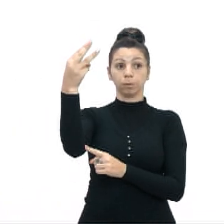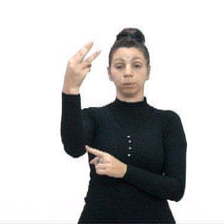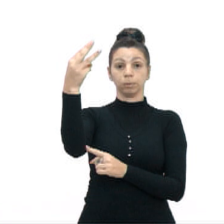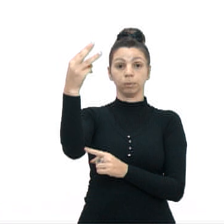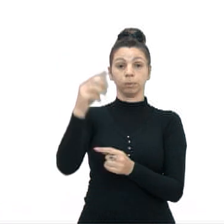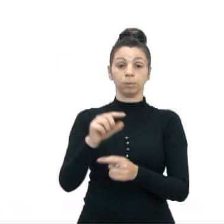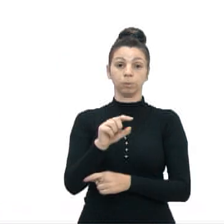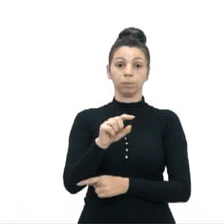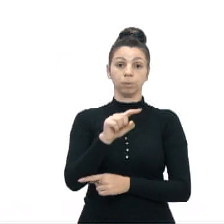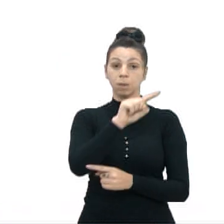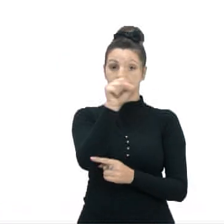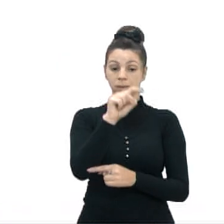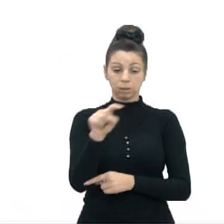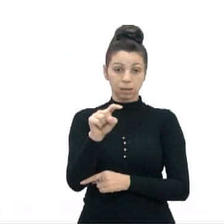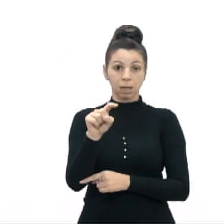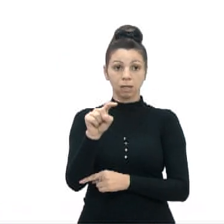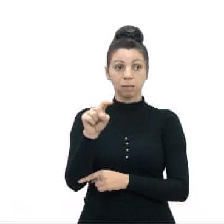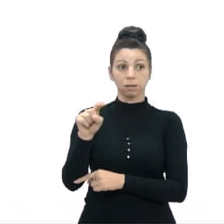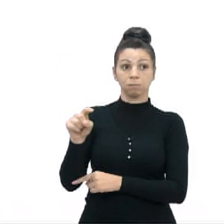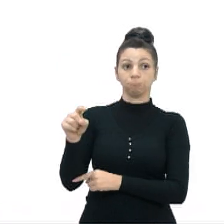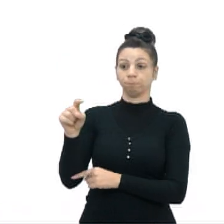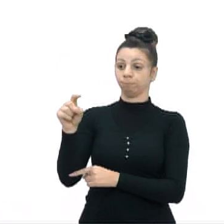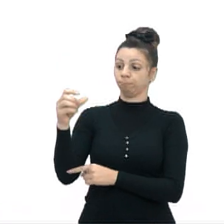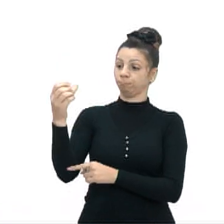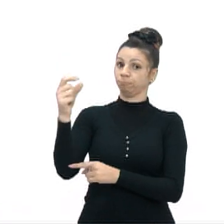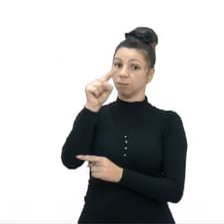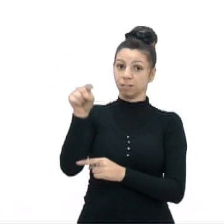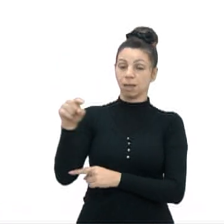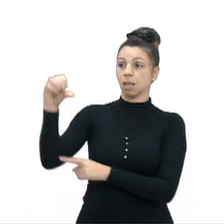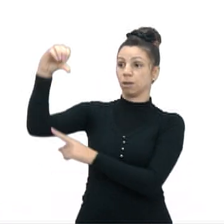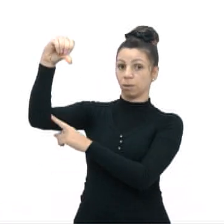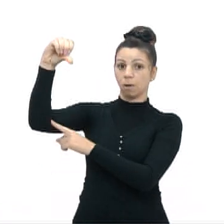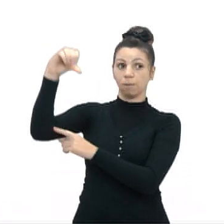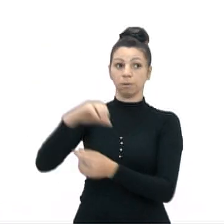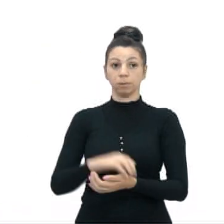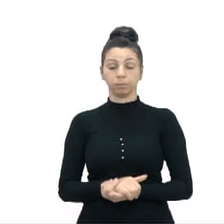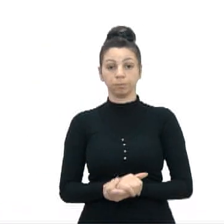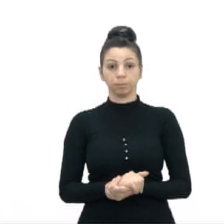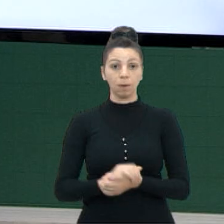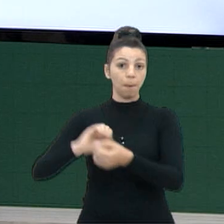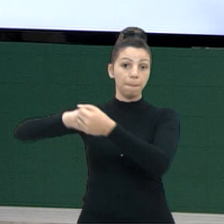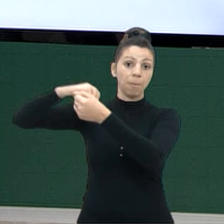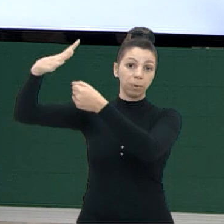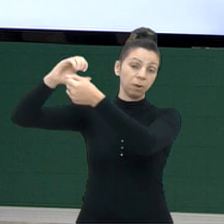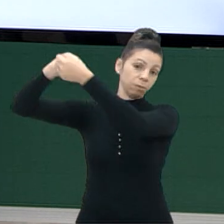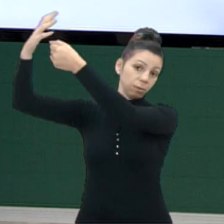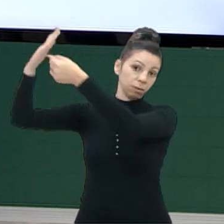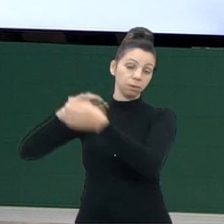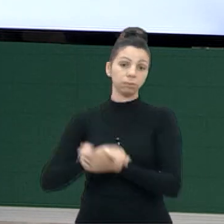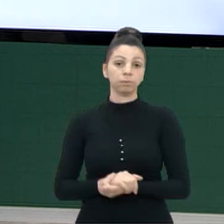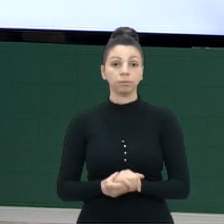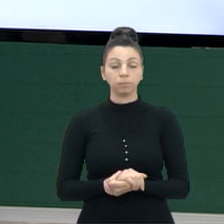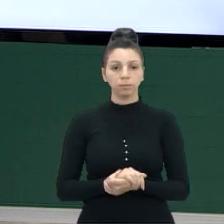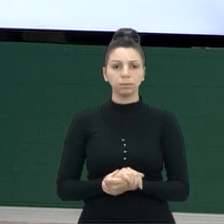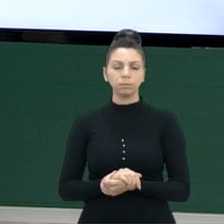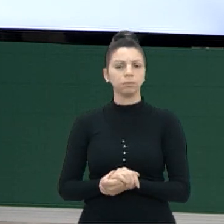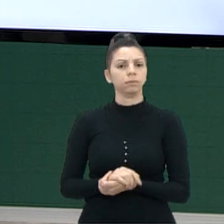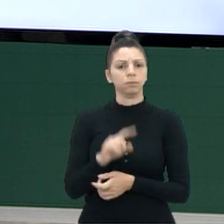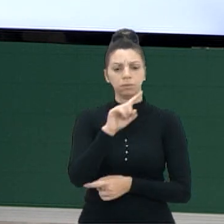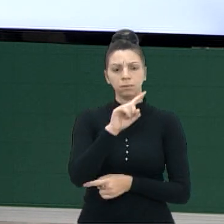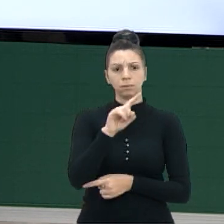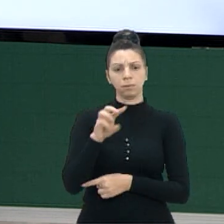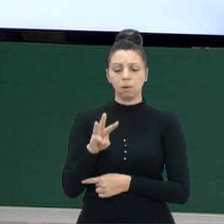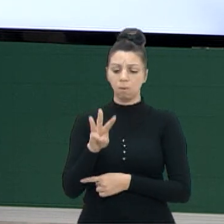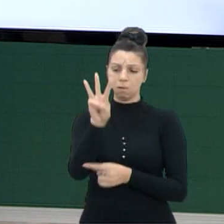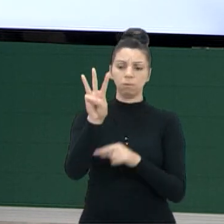ao cubo, 3 vezes 3, 9. Potência de potência. Em cima aqui do W, eu gostaria de voltar